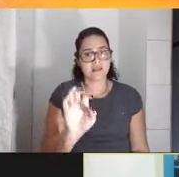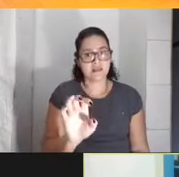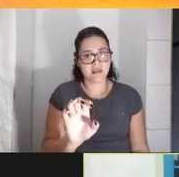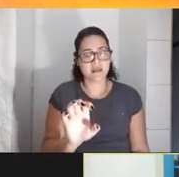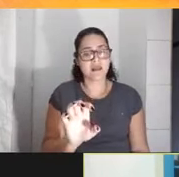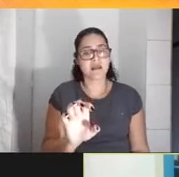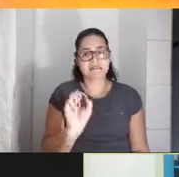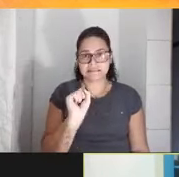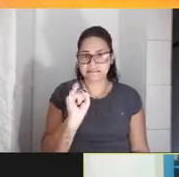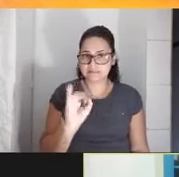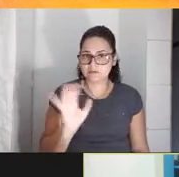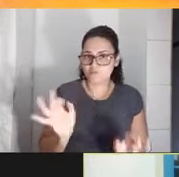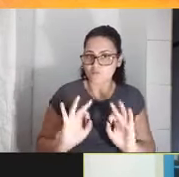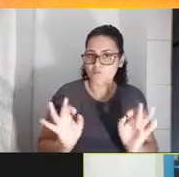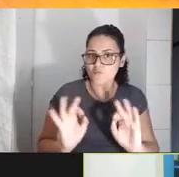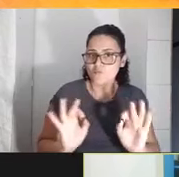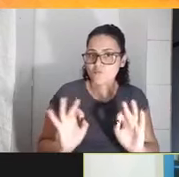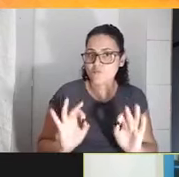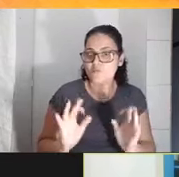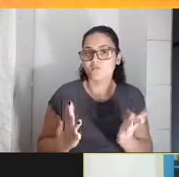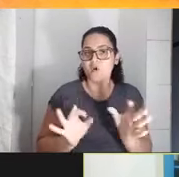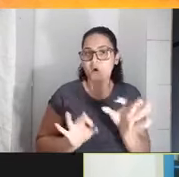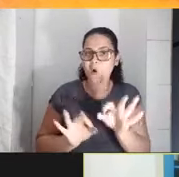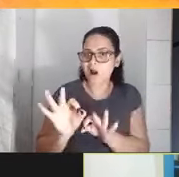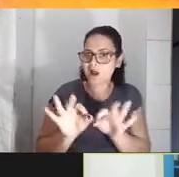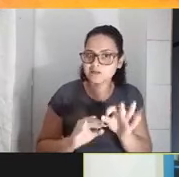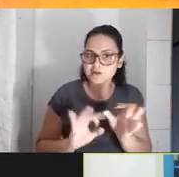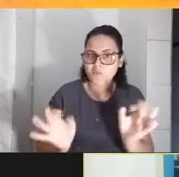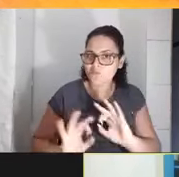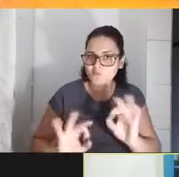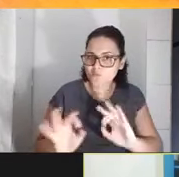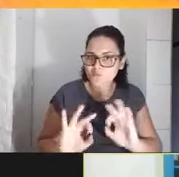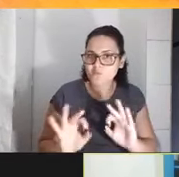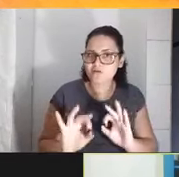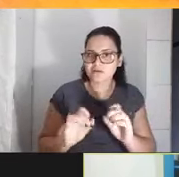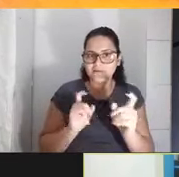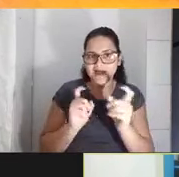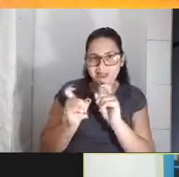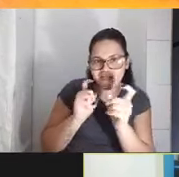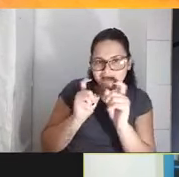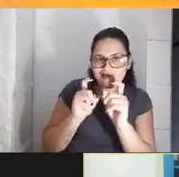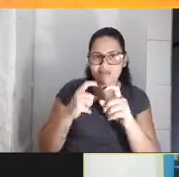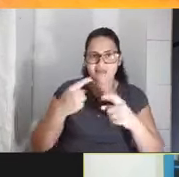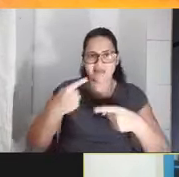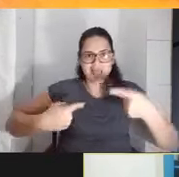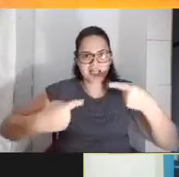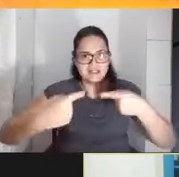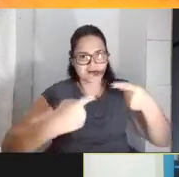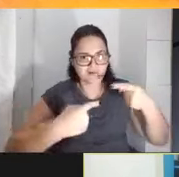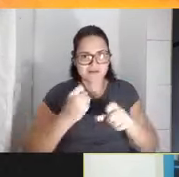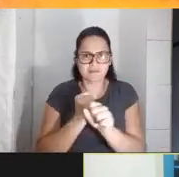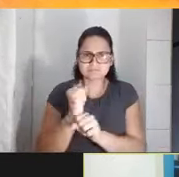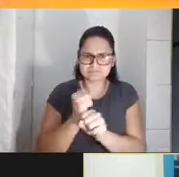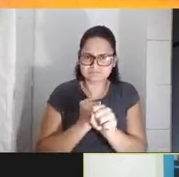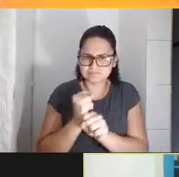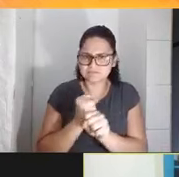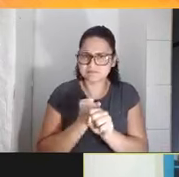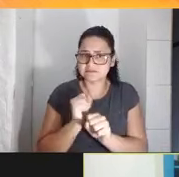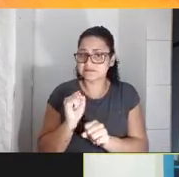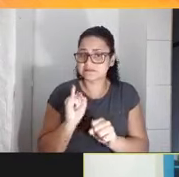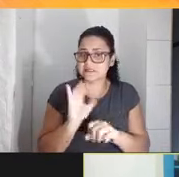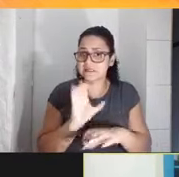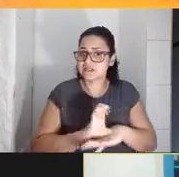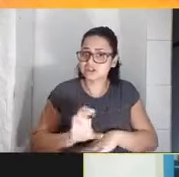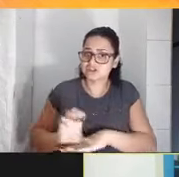CNTE, sem essa organização, sem essa articulação toda que foi feita ao longo dos anos, sem os estados,